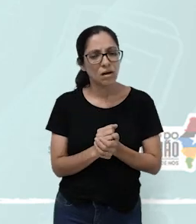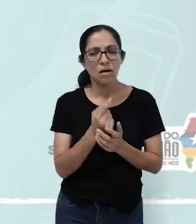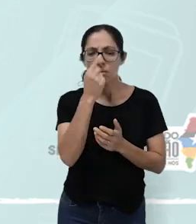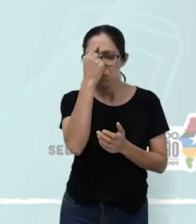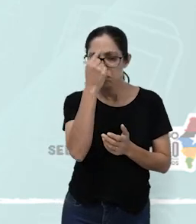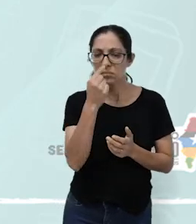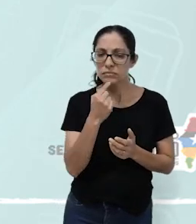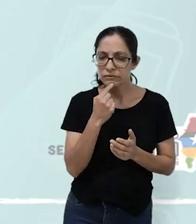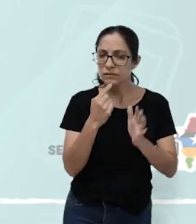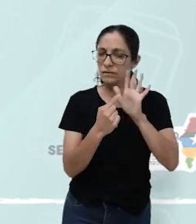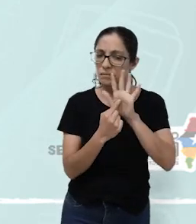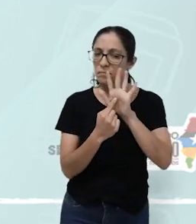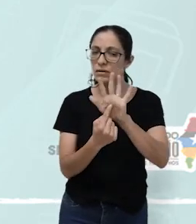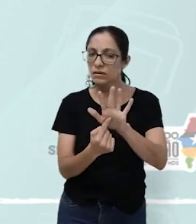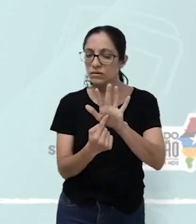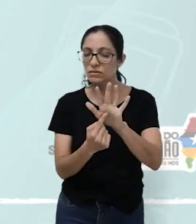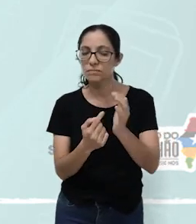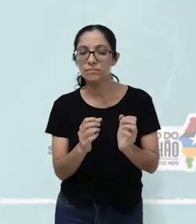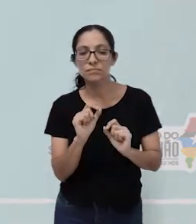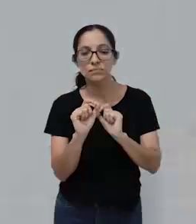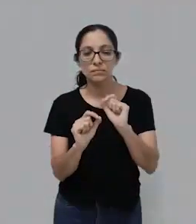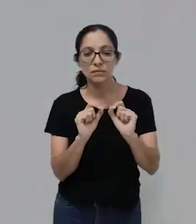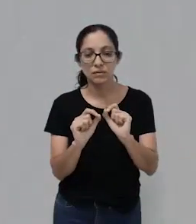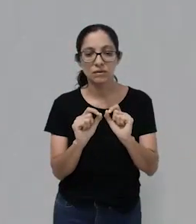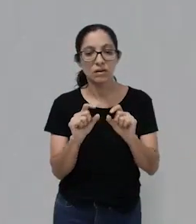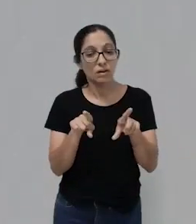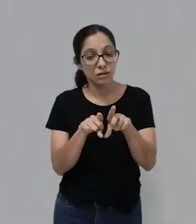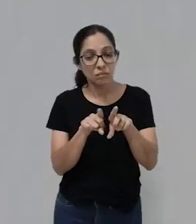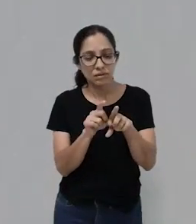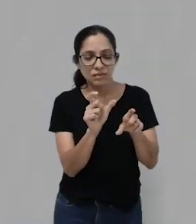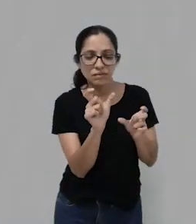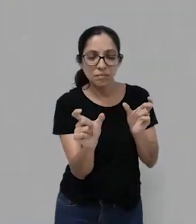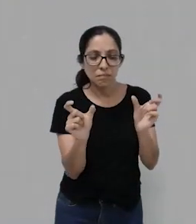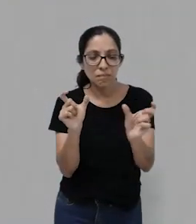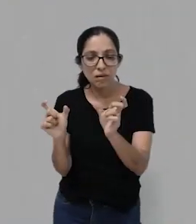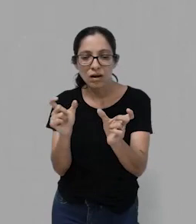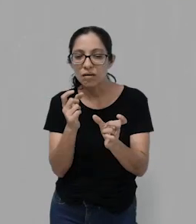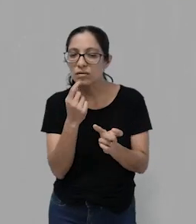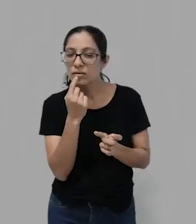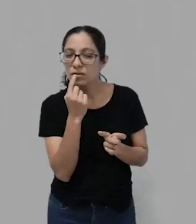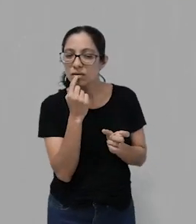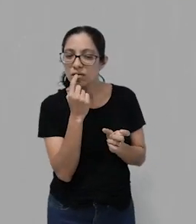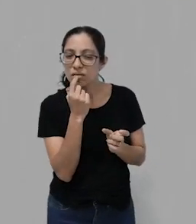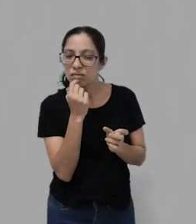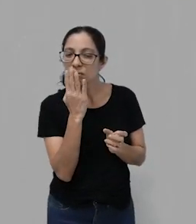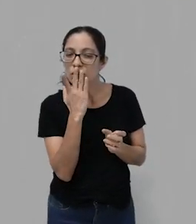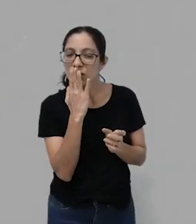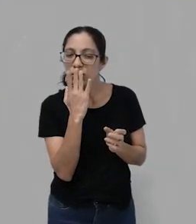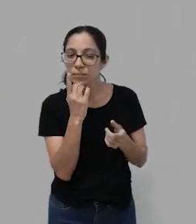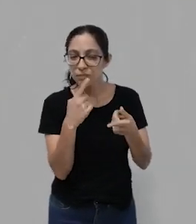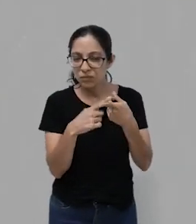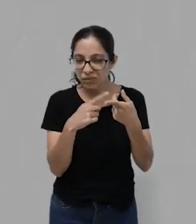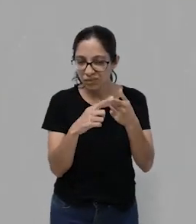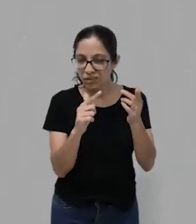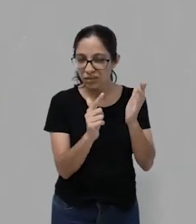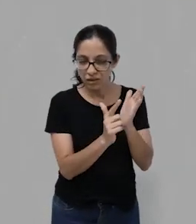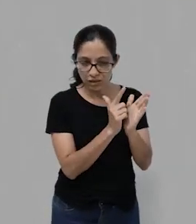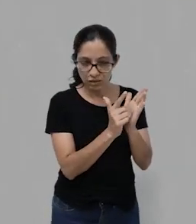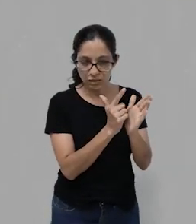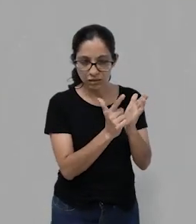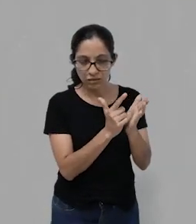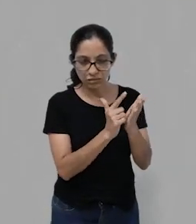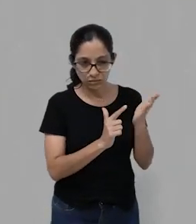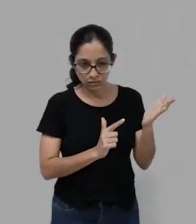de colocar aqui em vermelho, negrito e sublinhado, porque algumas literaturas, algumas pessoas associam